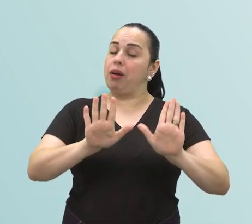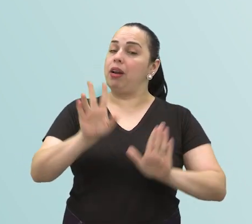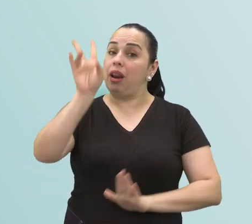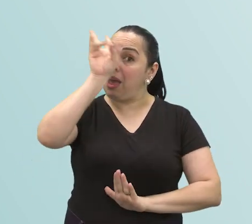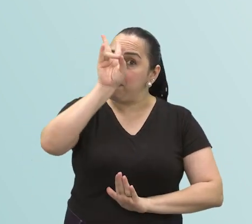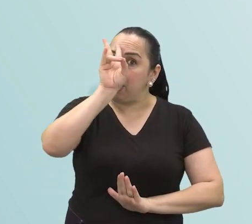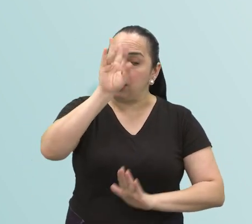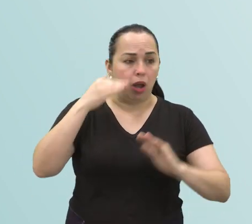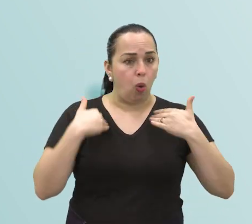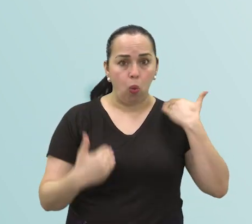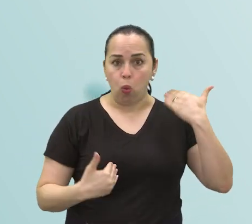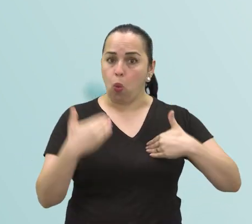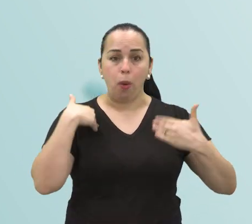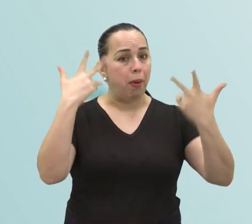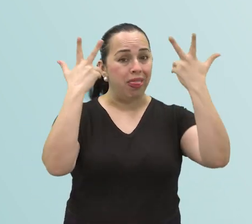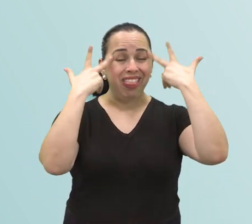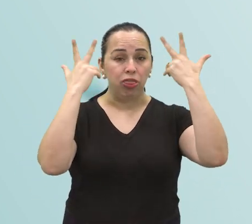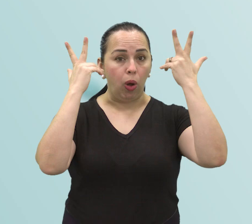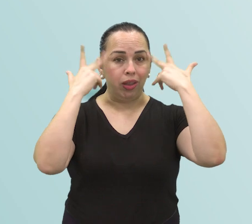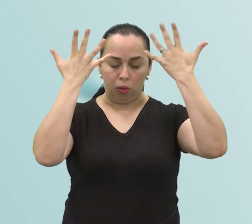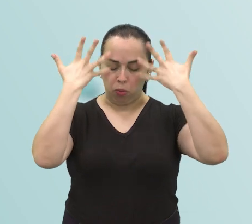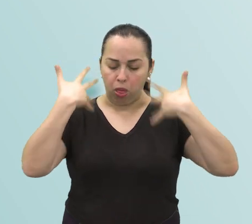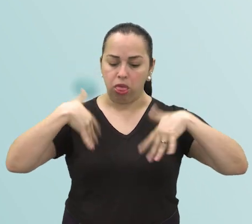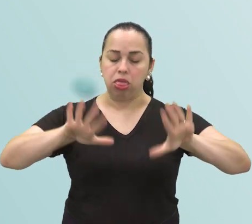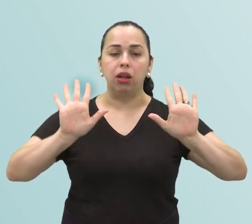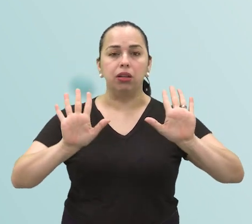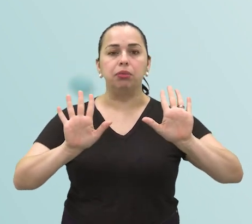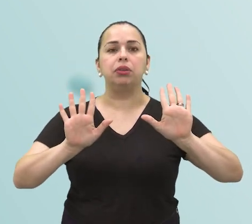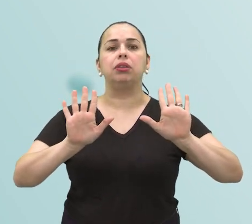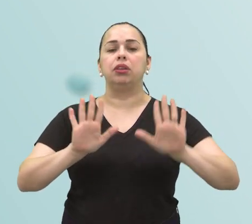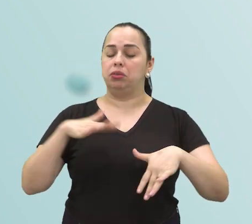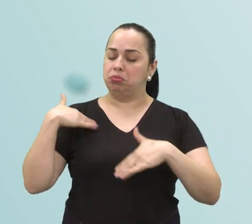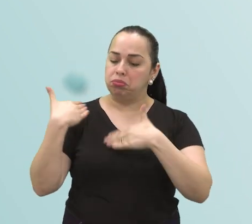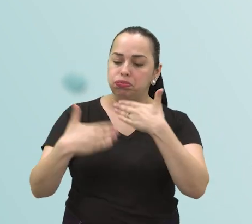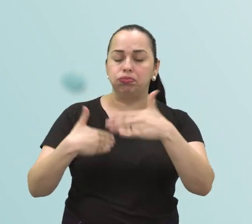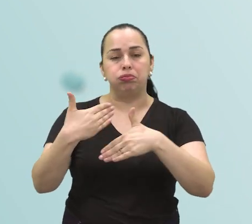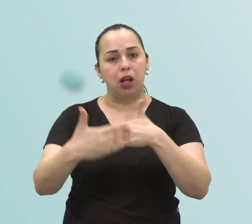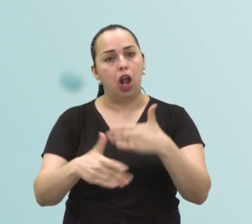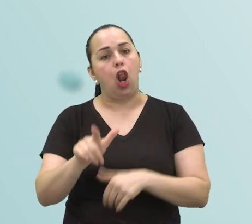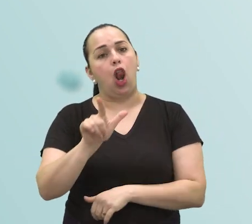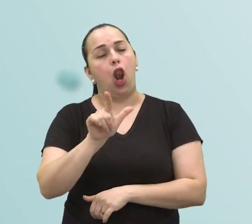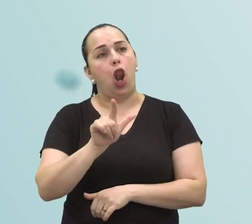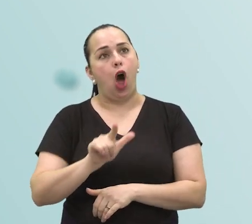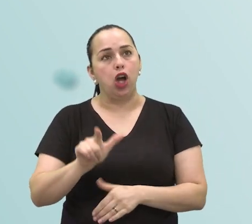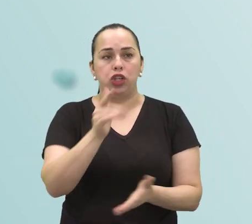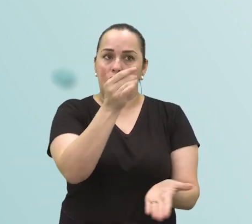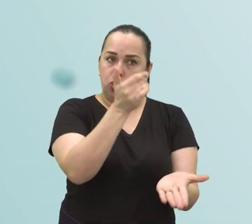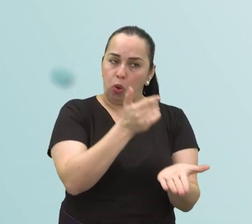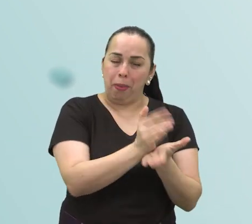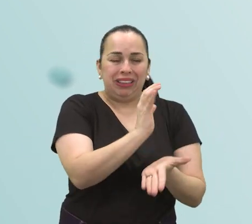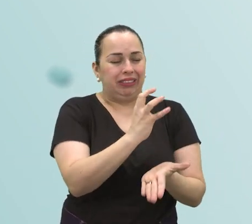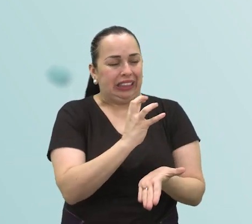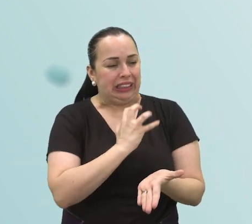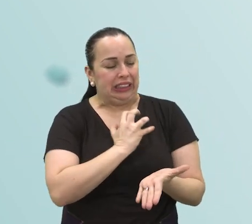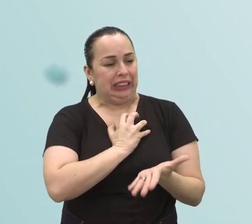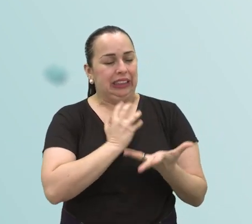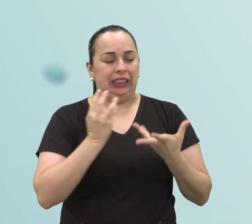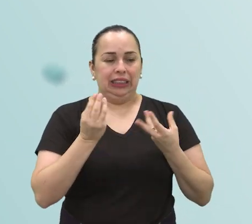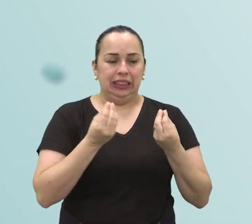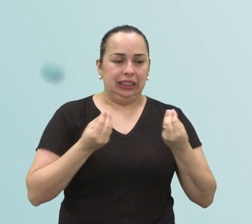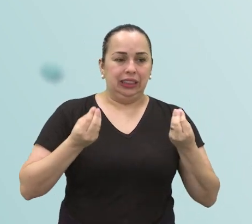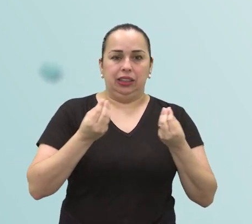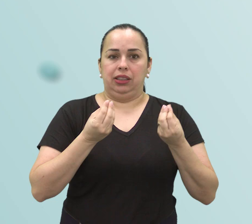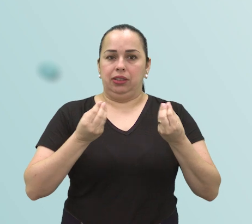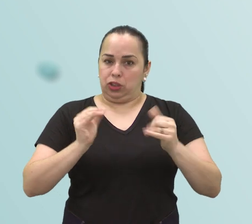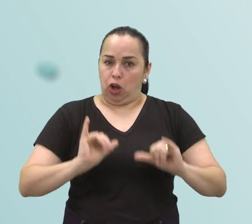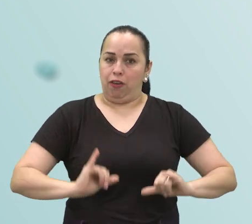fisiológica, que faz parte da nossa vida, é um período, a gente vai conviver com ele. Lógico que no início dos sintomas, a mulher pode